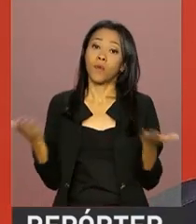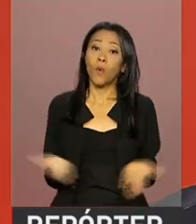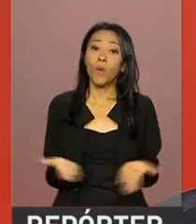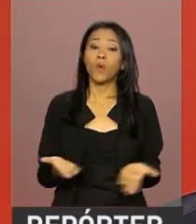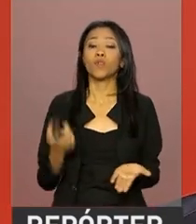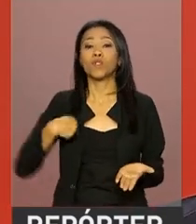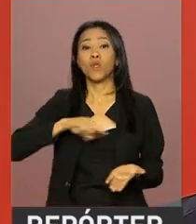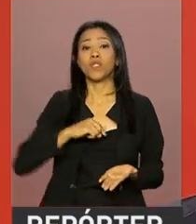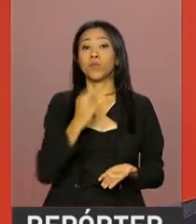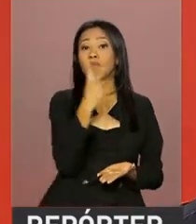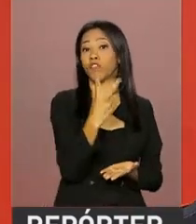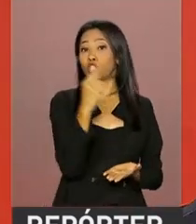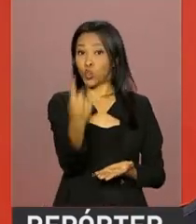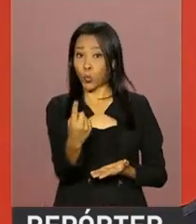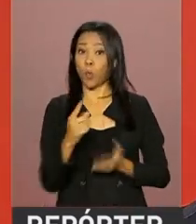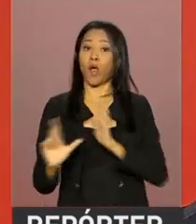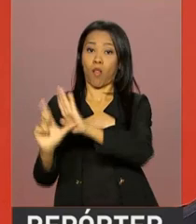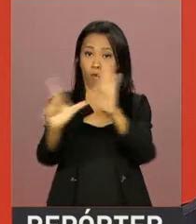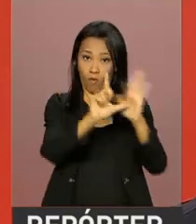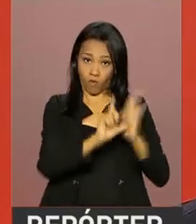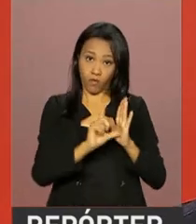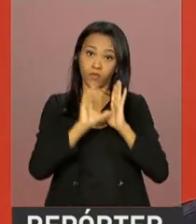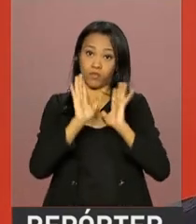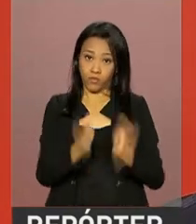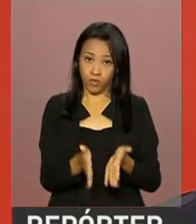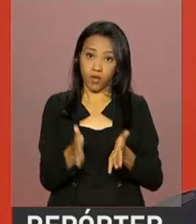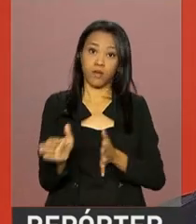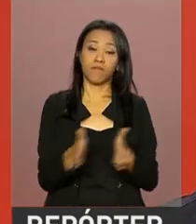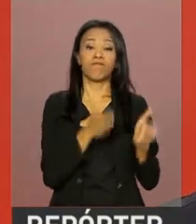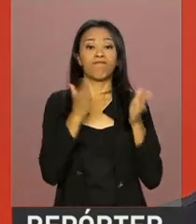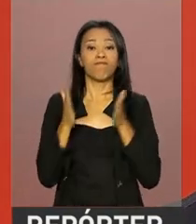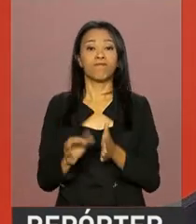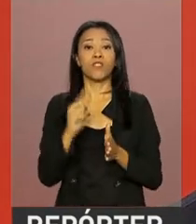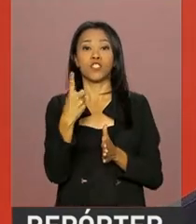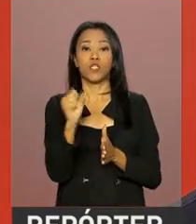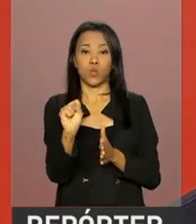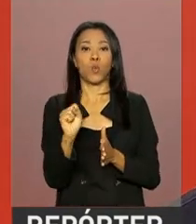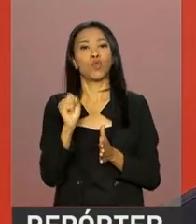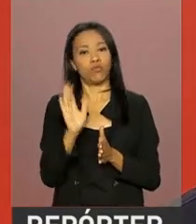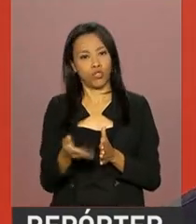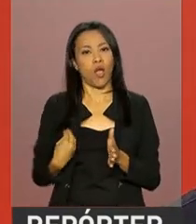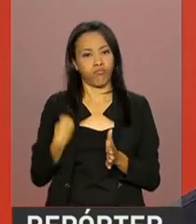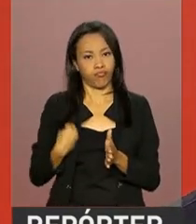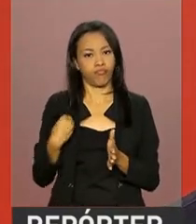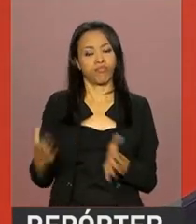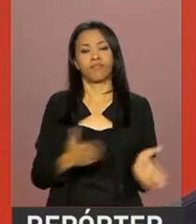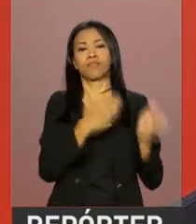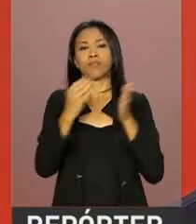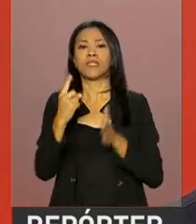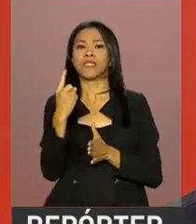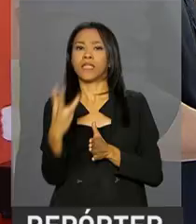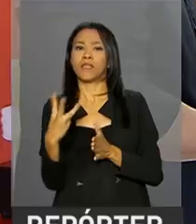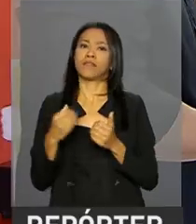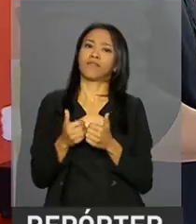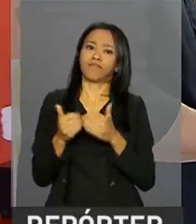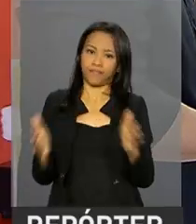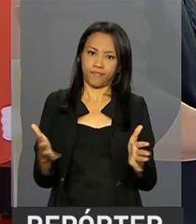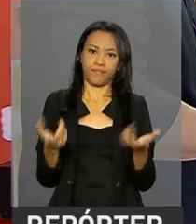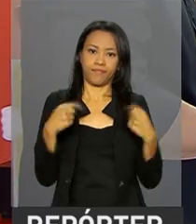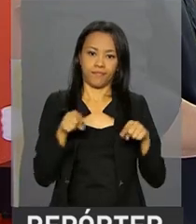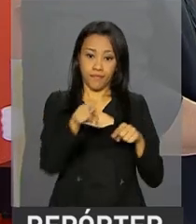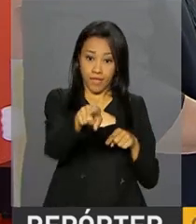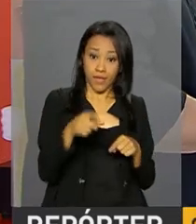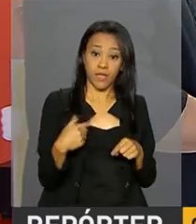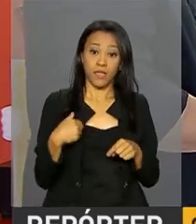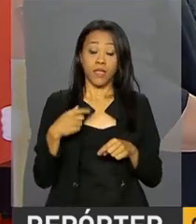tem 21 lojas aí no centro oeste tá 18 operando três em em abertura em em construção com o fundo